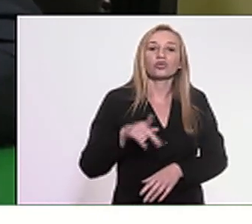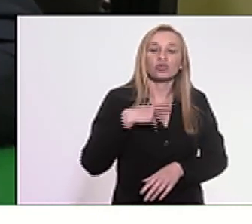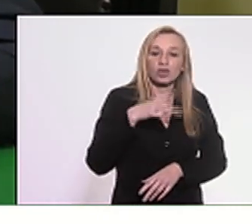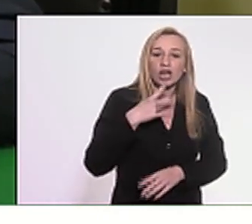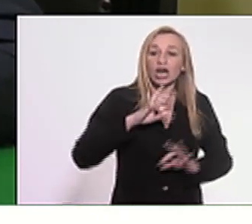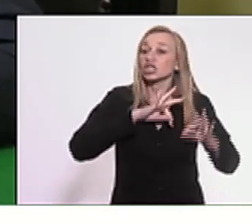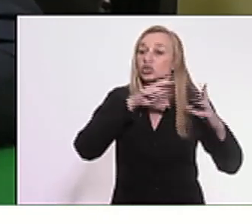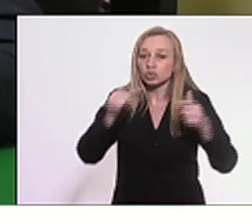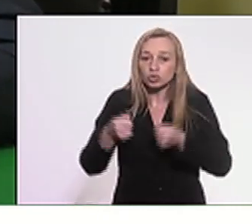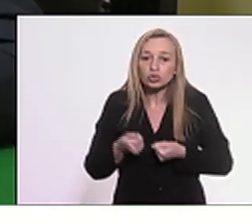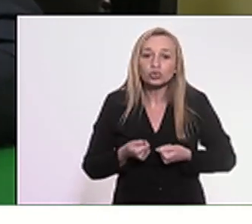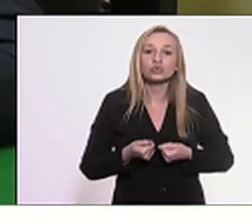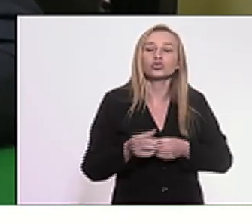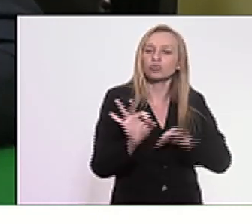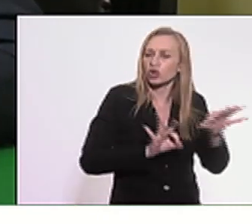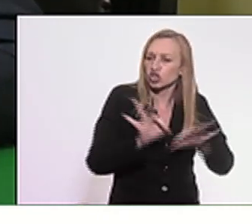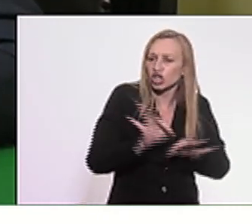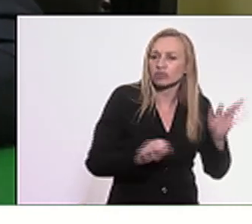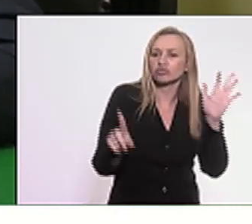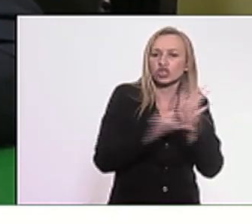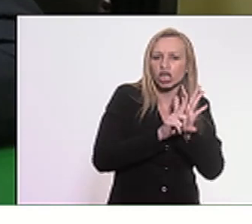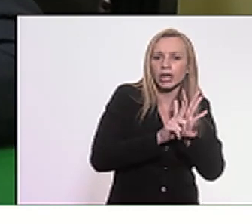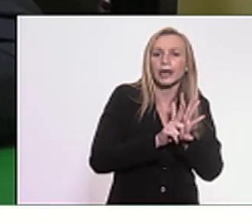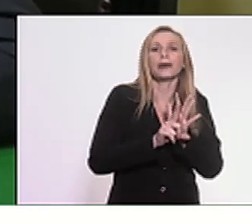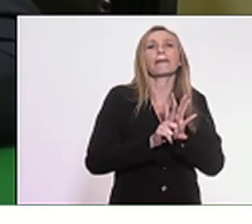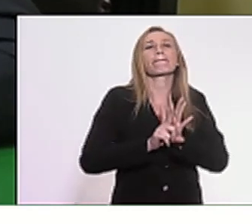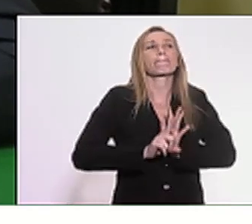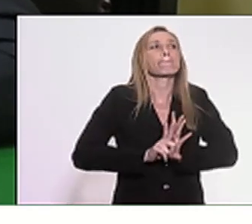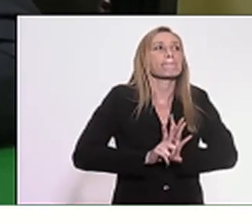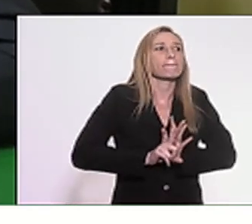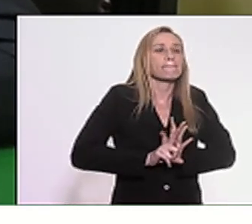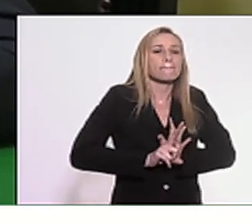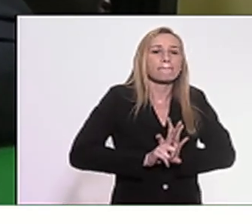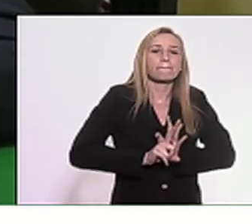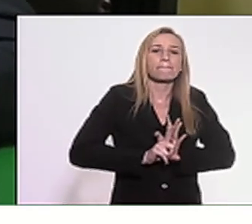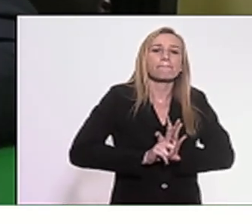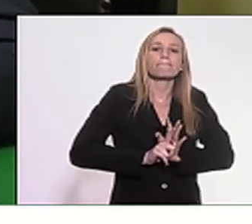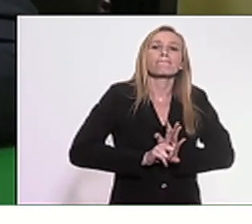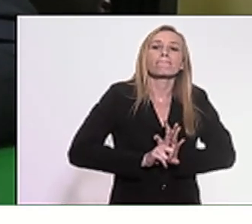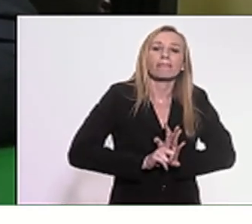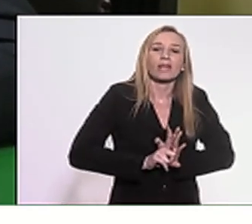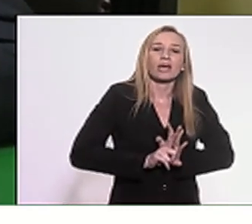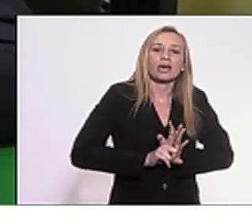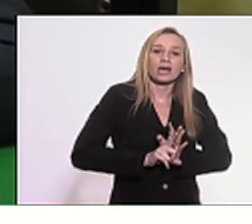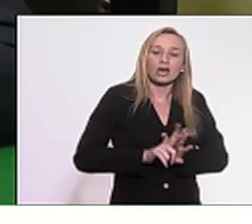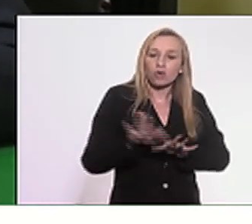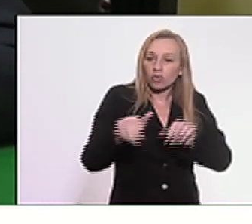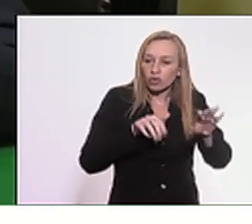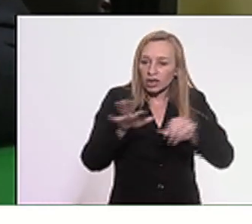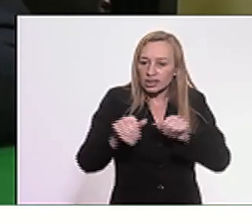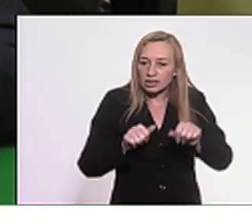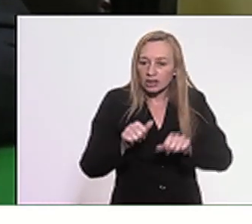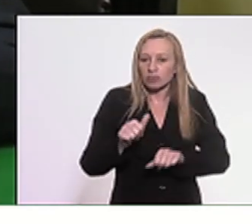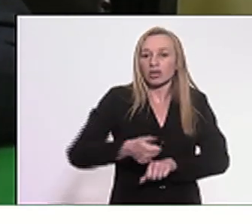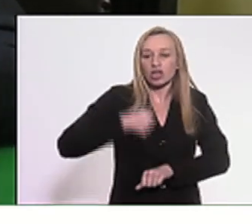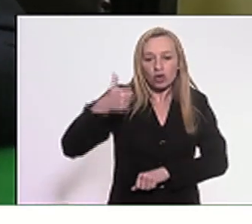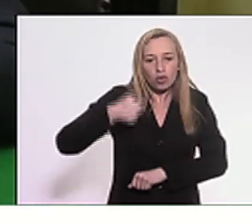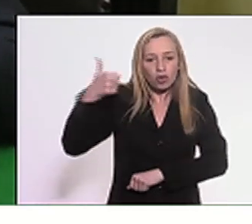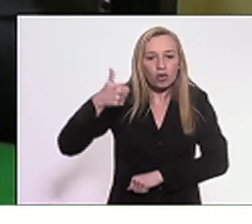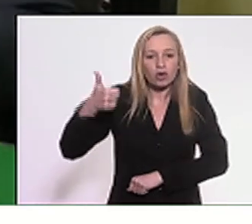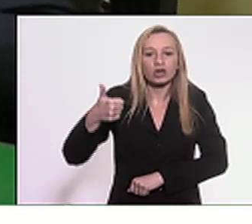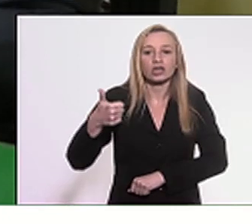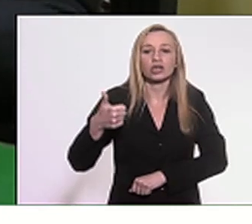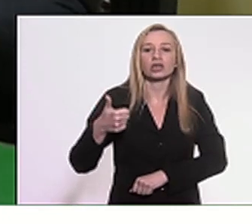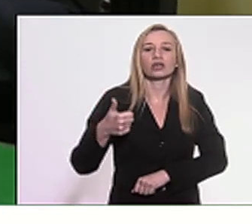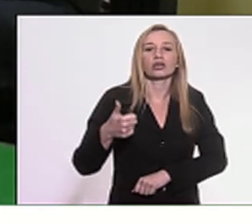para proposições, para projetos de lei, para uma interlocução maior com os órgãos, né, que têm